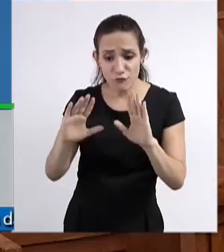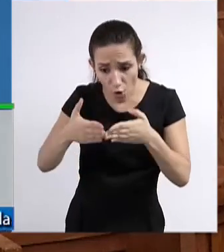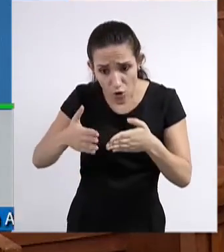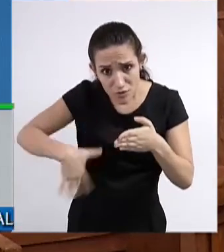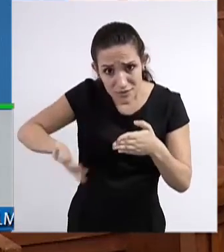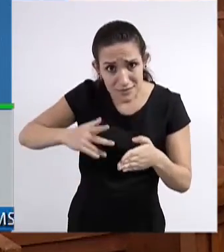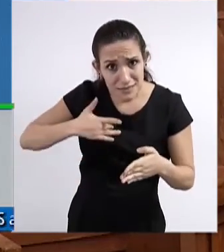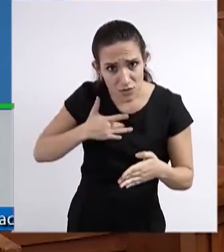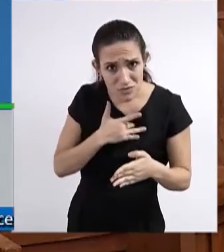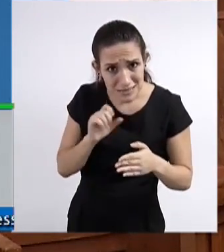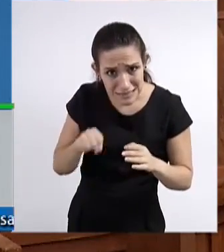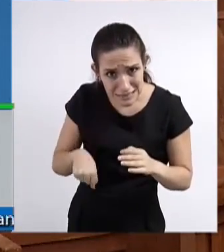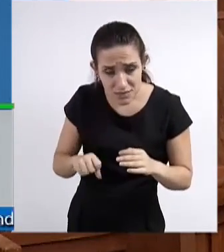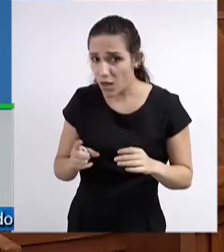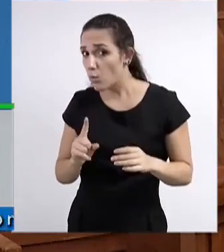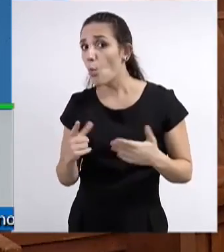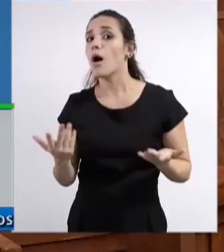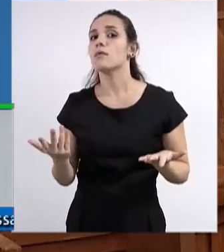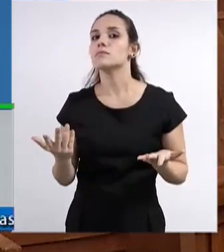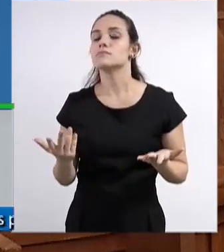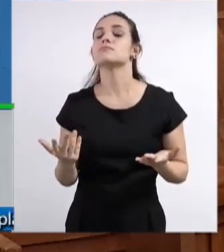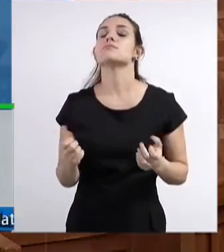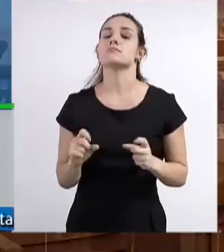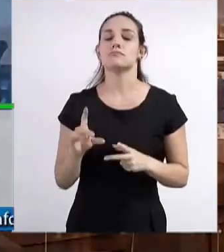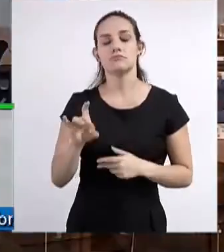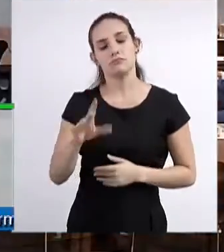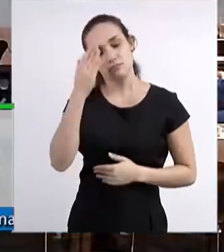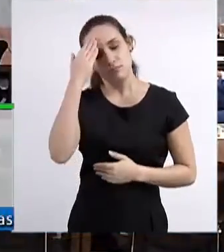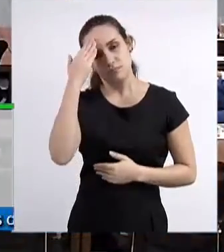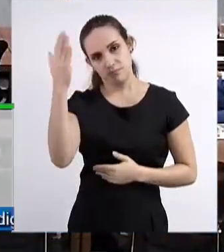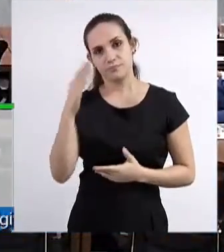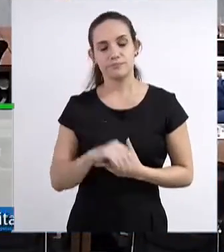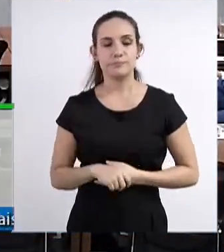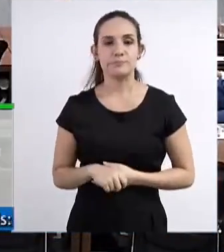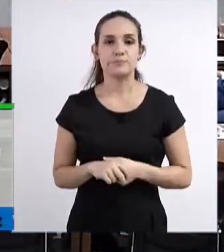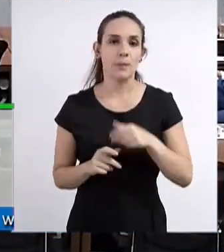para a saúde dos nossos irmãos indígenas. Era isso, senhor presidente. Obrigado. Agradeço, nobre deputado.